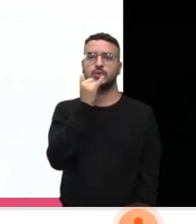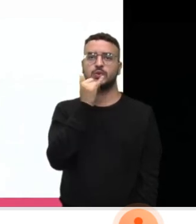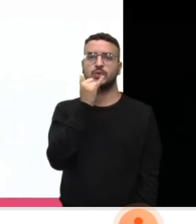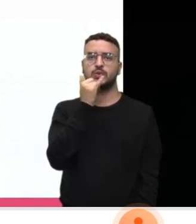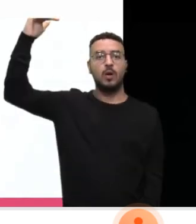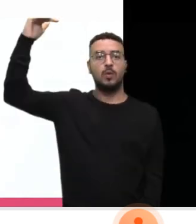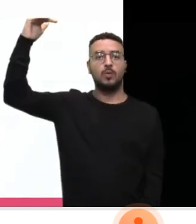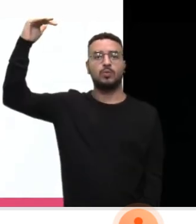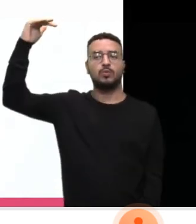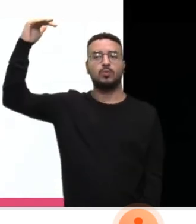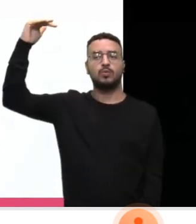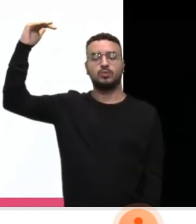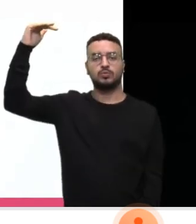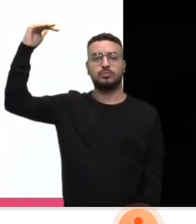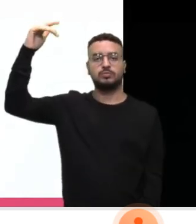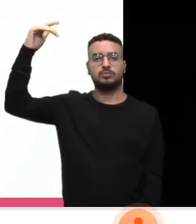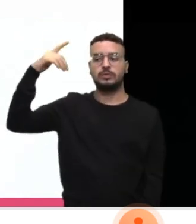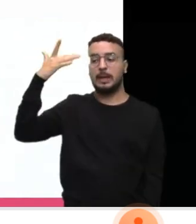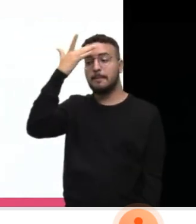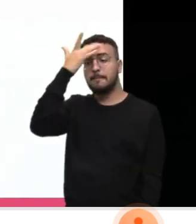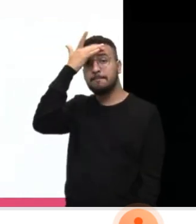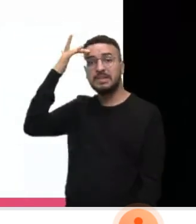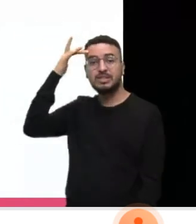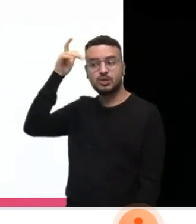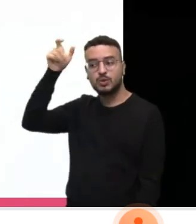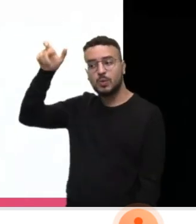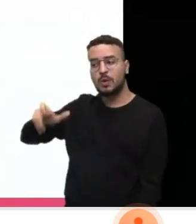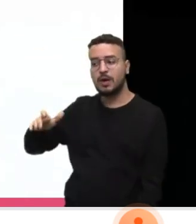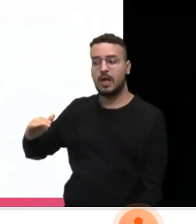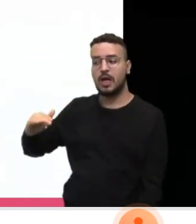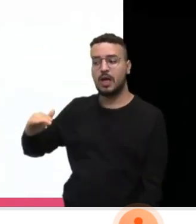altura, dando essa característica também. Então, vamos lá.